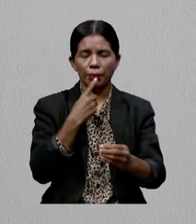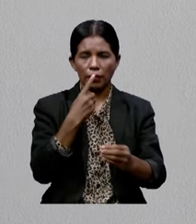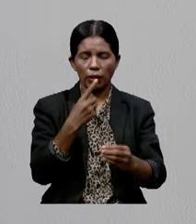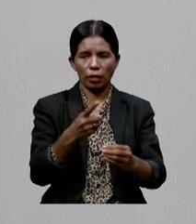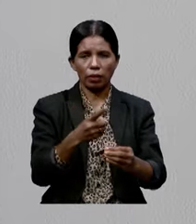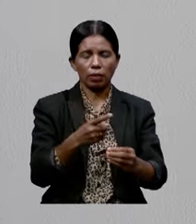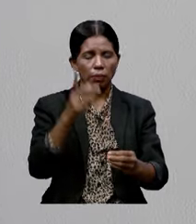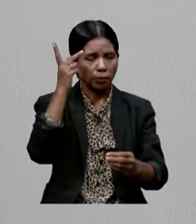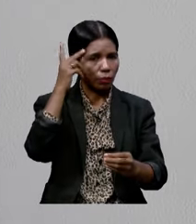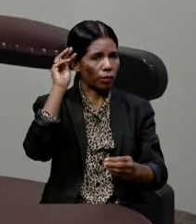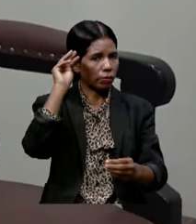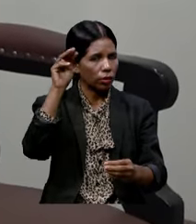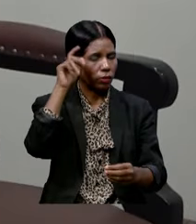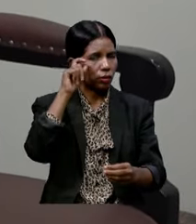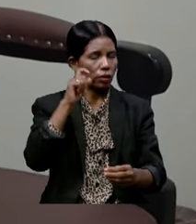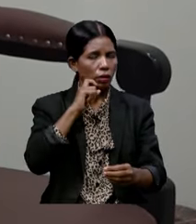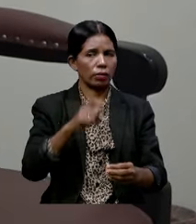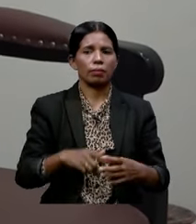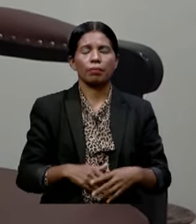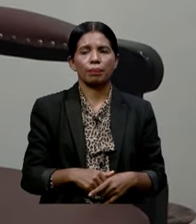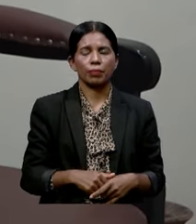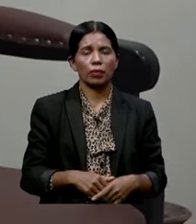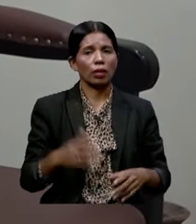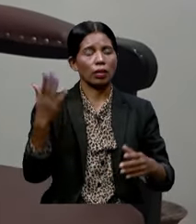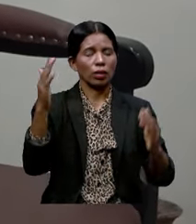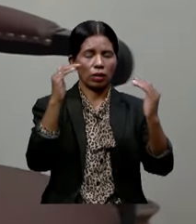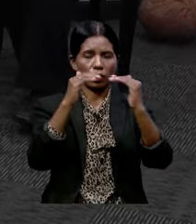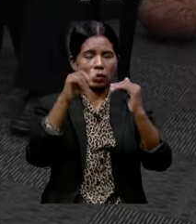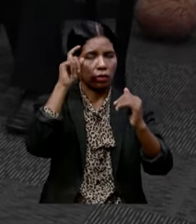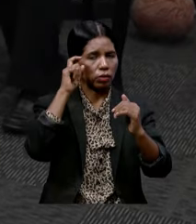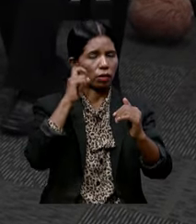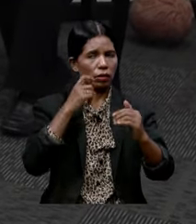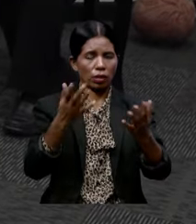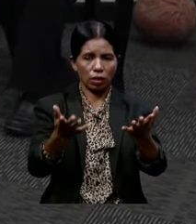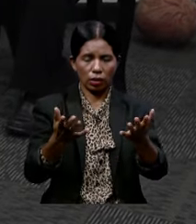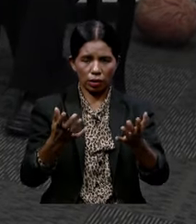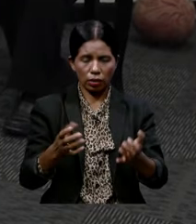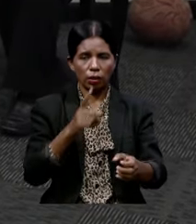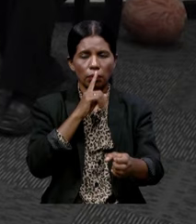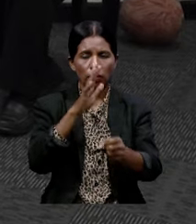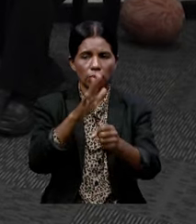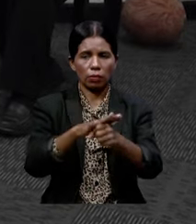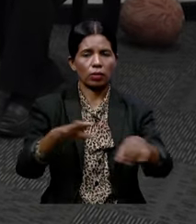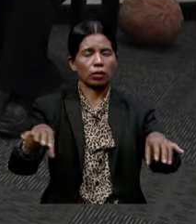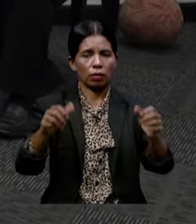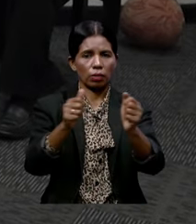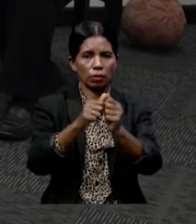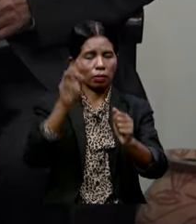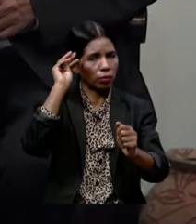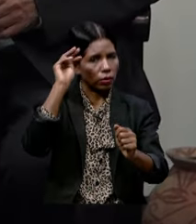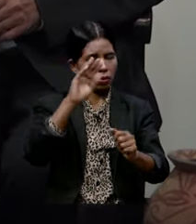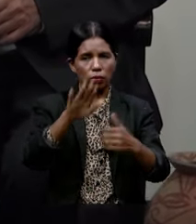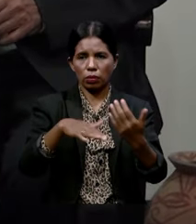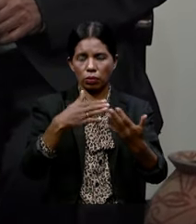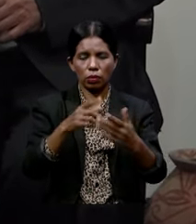Prime Minister Xanana Gusmão. E encontro ne sanana e a vontade no promete se coordena o ministério sira